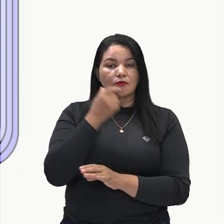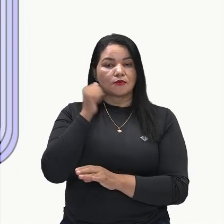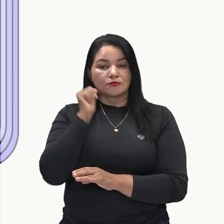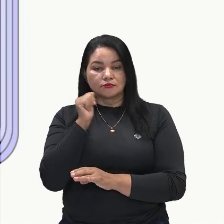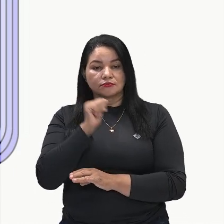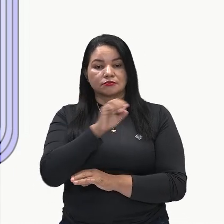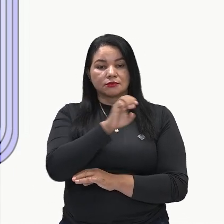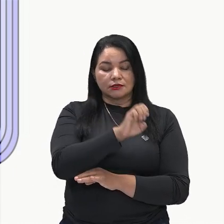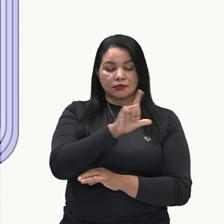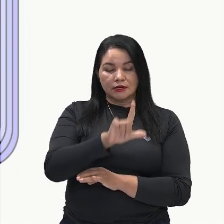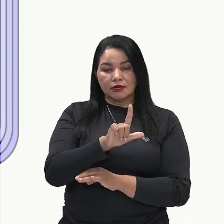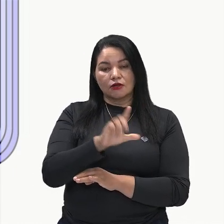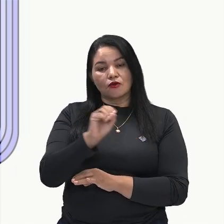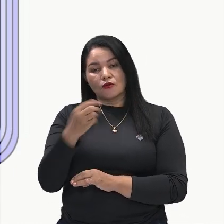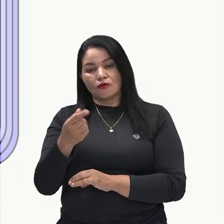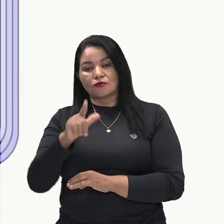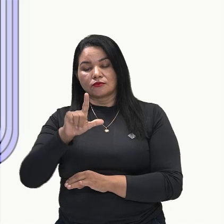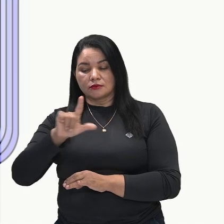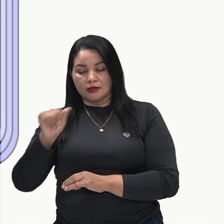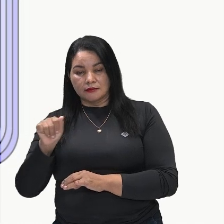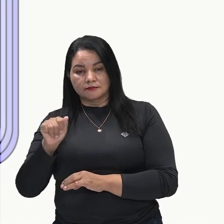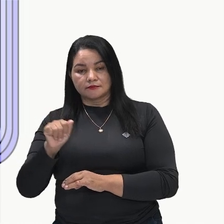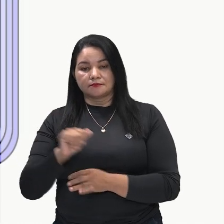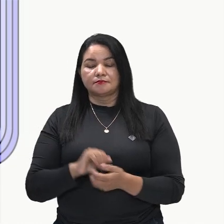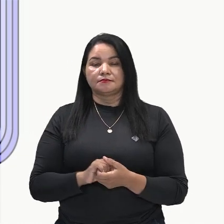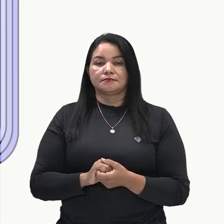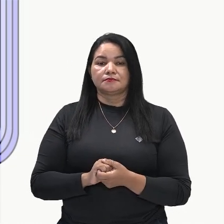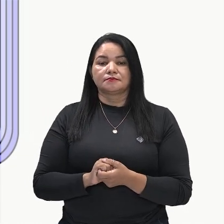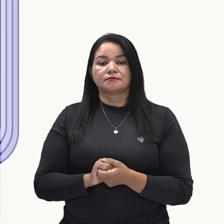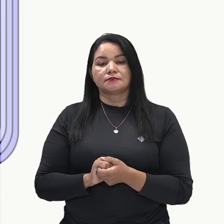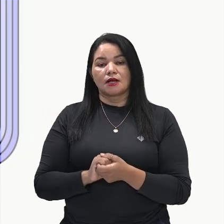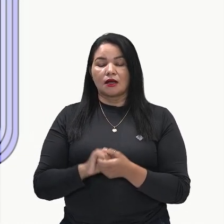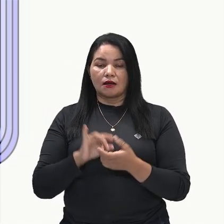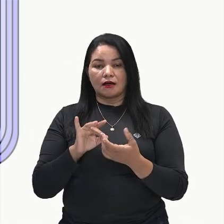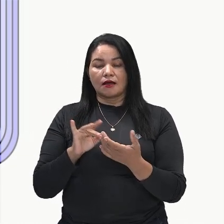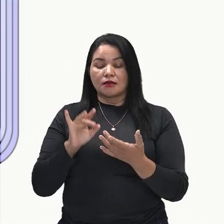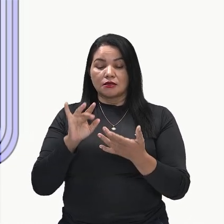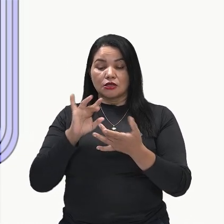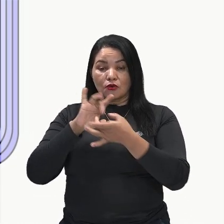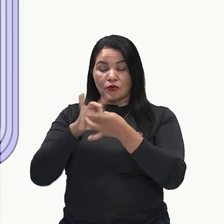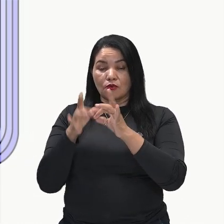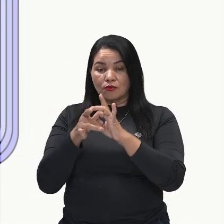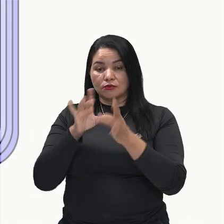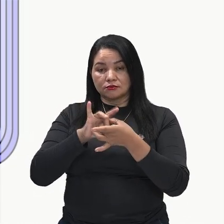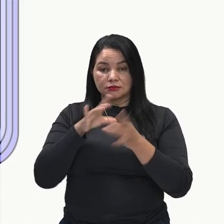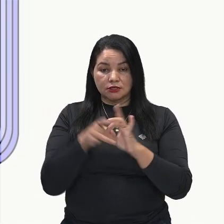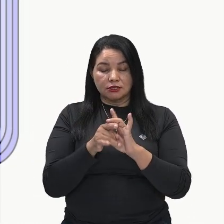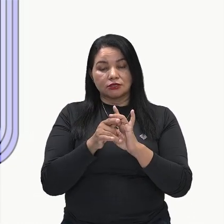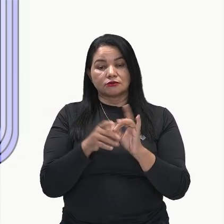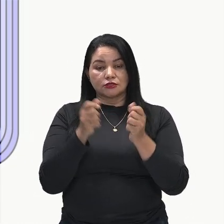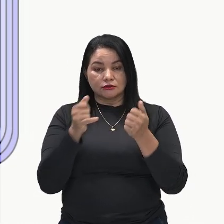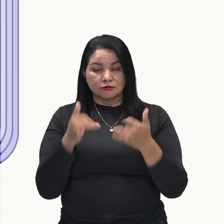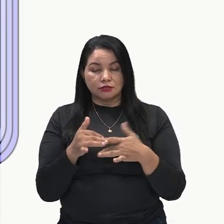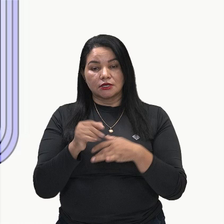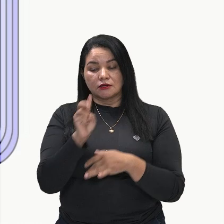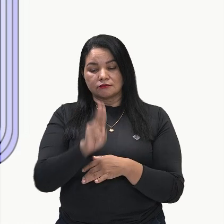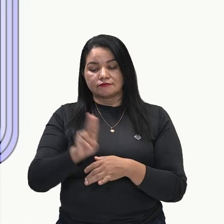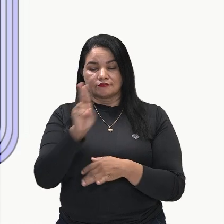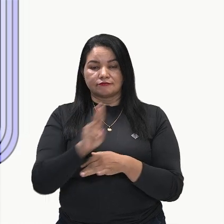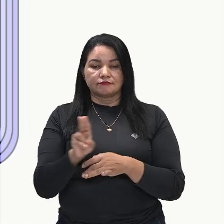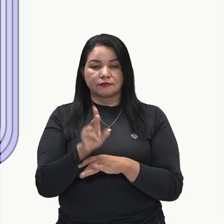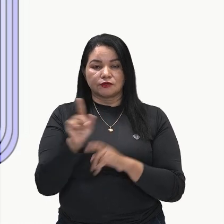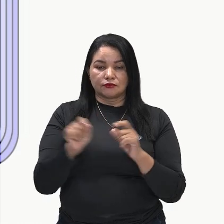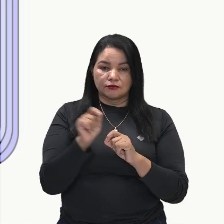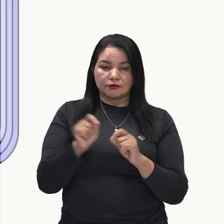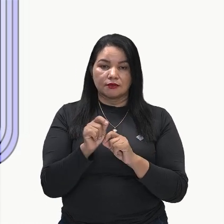análisis, el maratón ou la maratón. Então, todo um contexto que vai determinar esse uso. E aí, esses são os